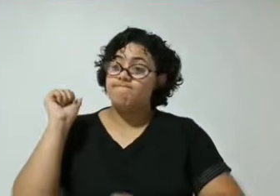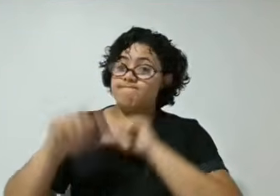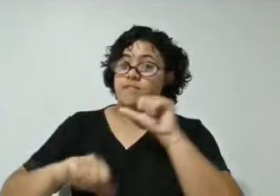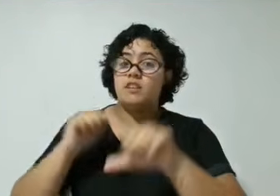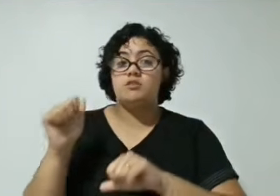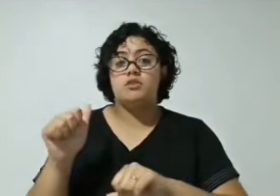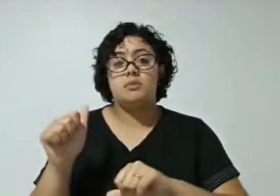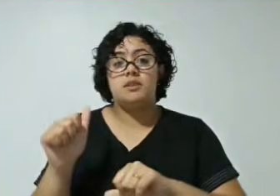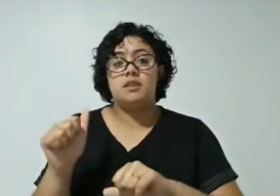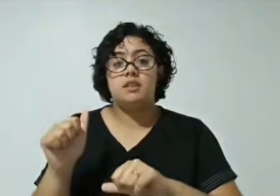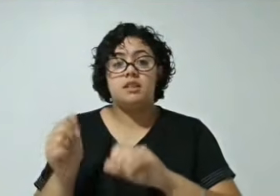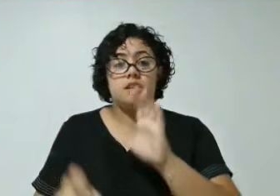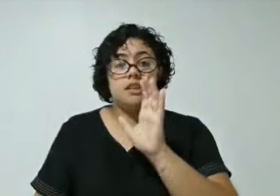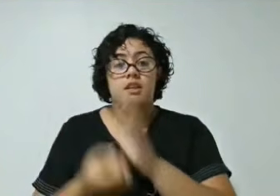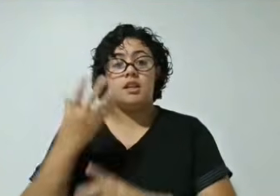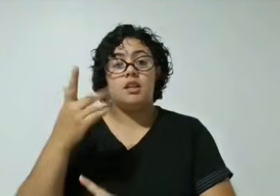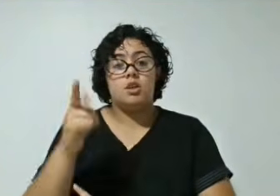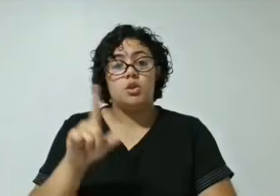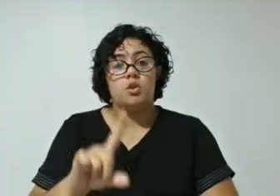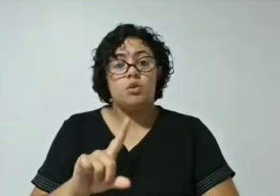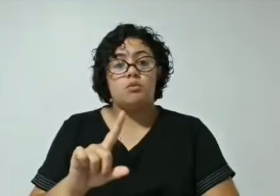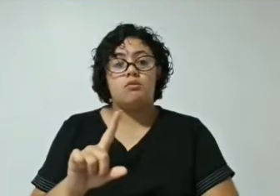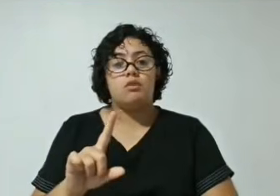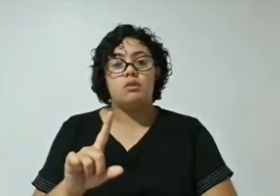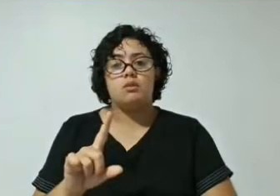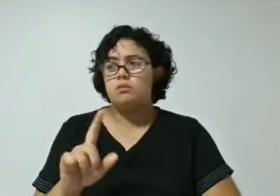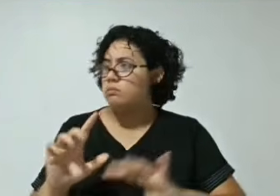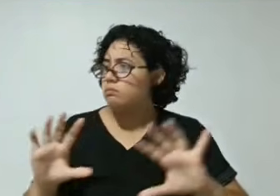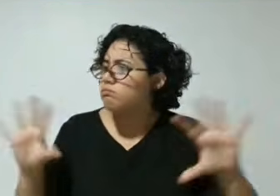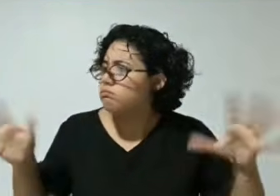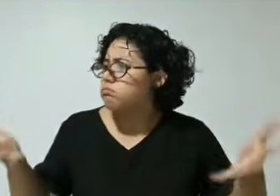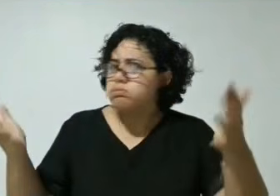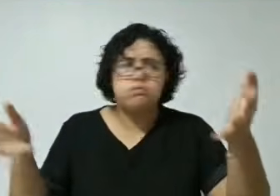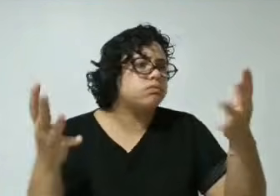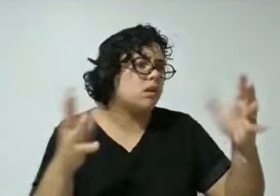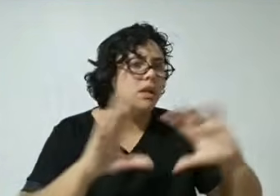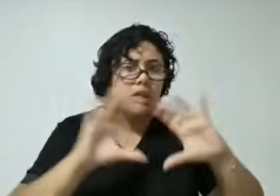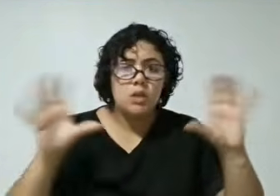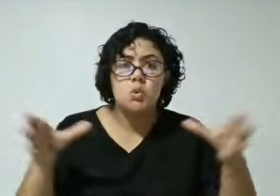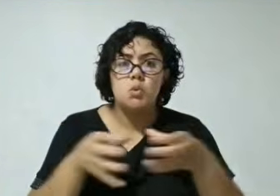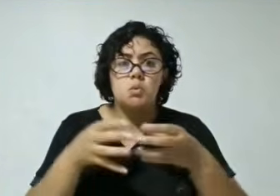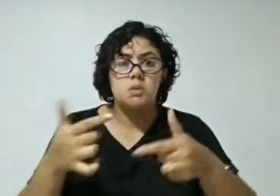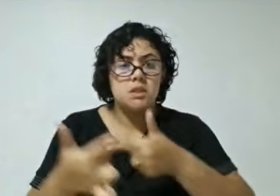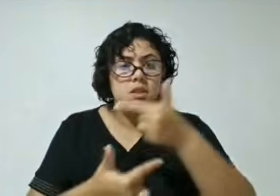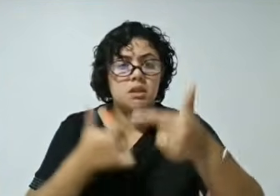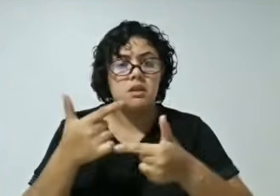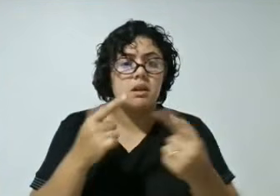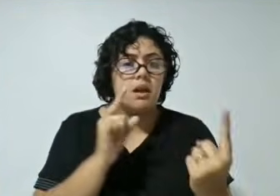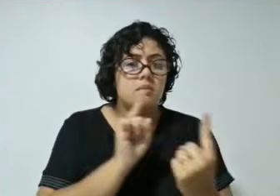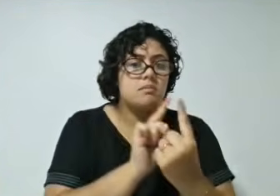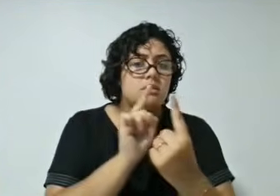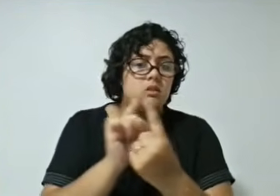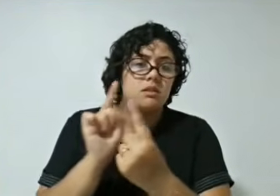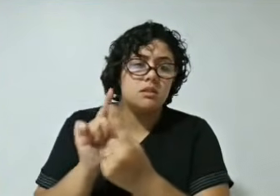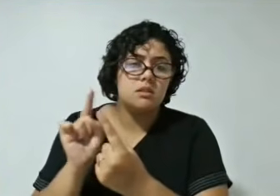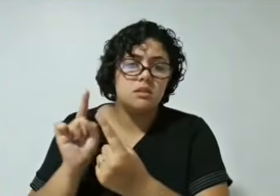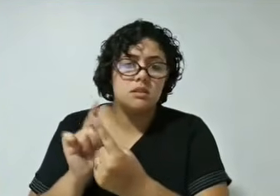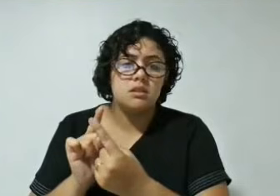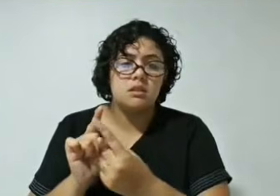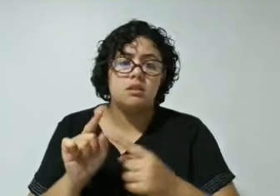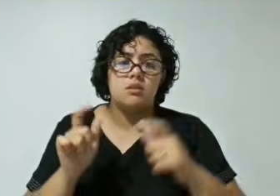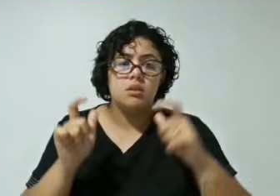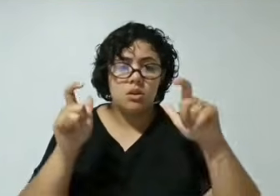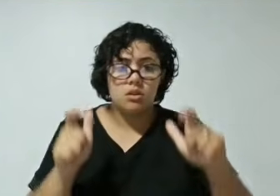criar novamente um espírito de equipe e reaproximar a unidade